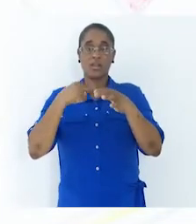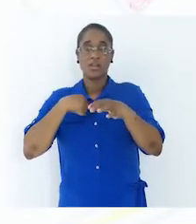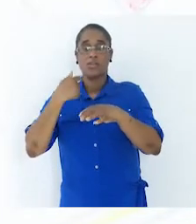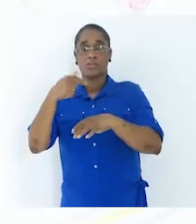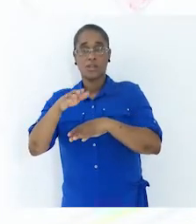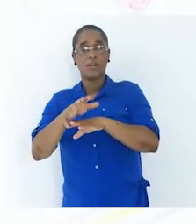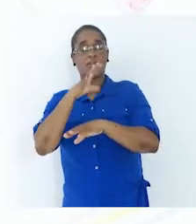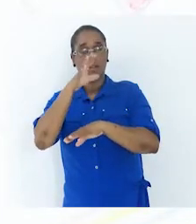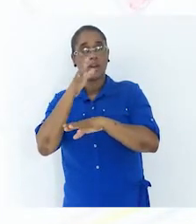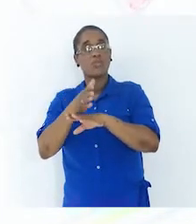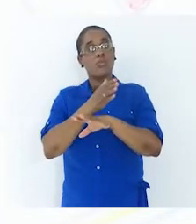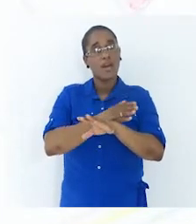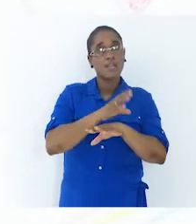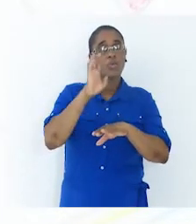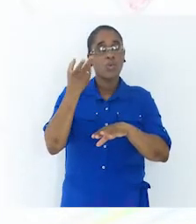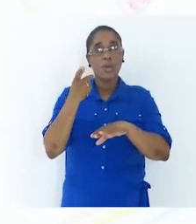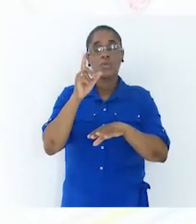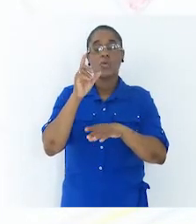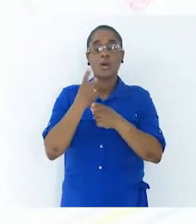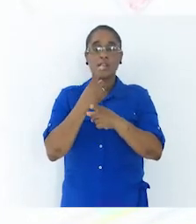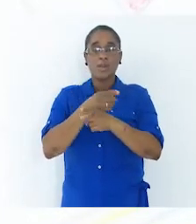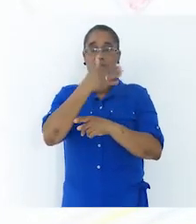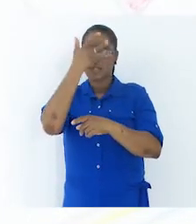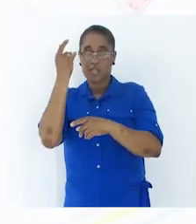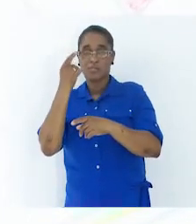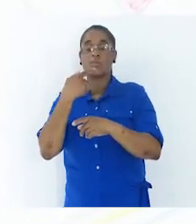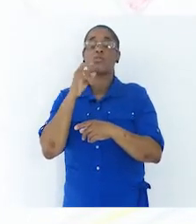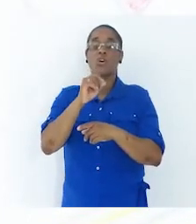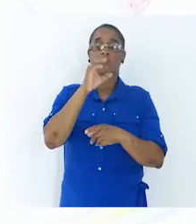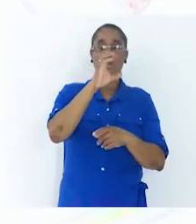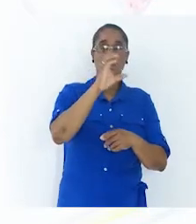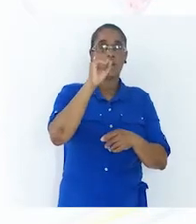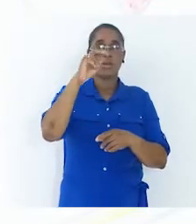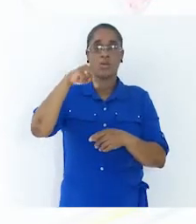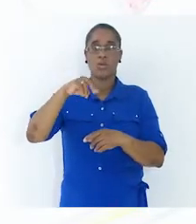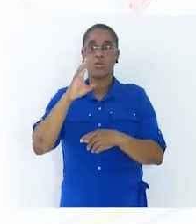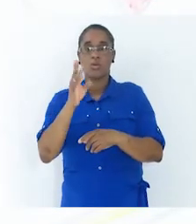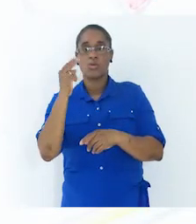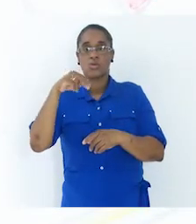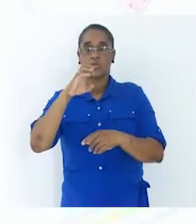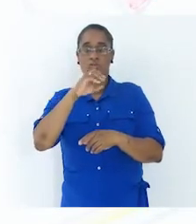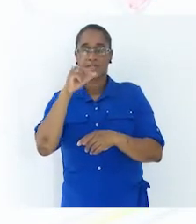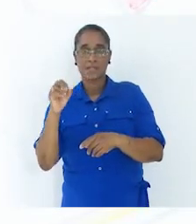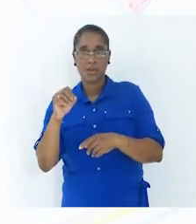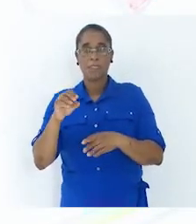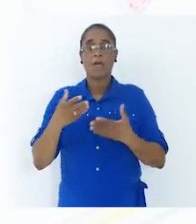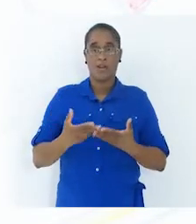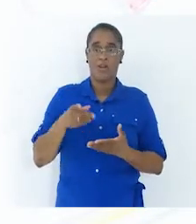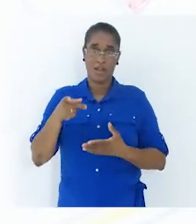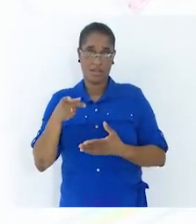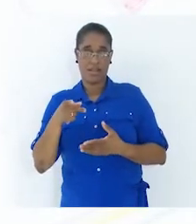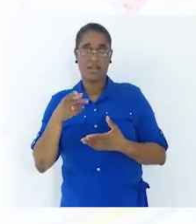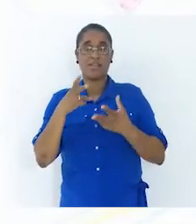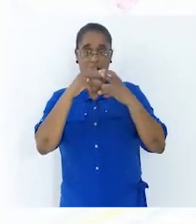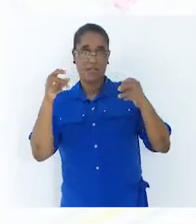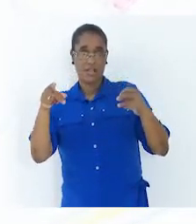for simples, chama-se conjunção. Agora ele é composto, portanto, constituído por